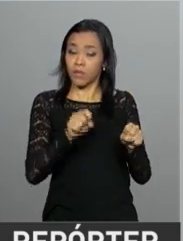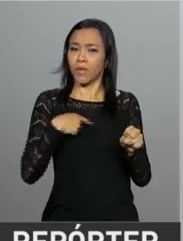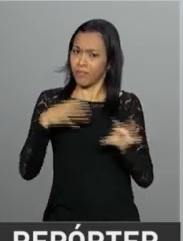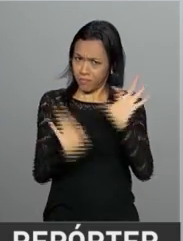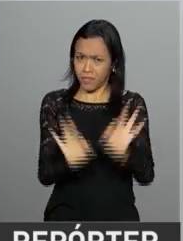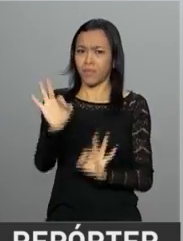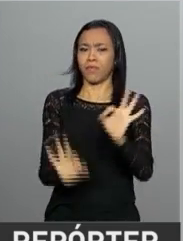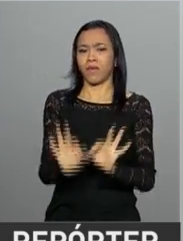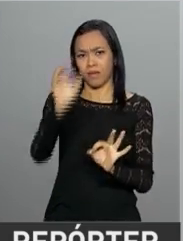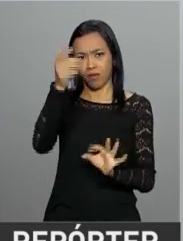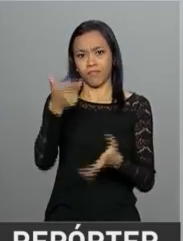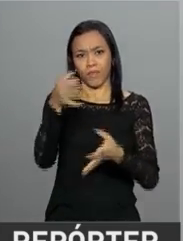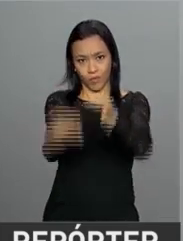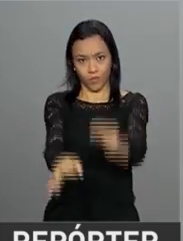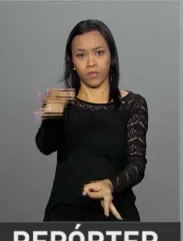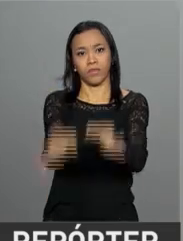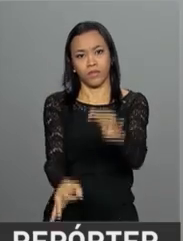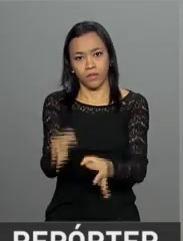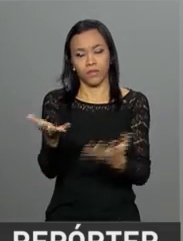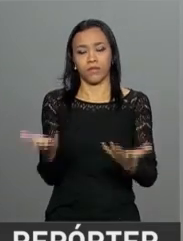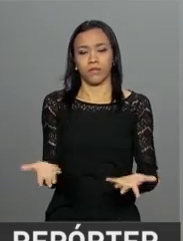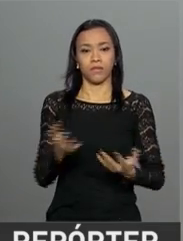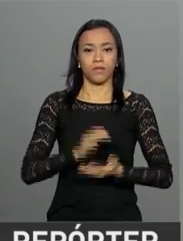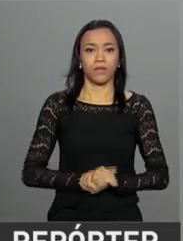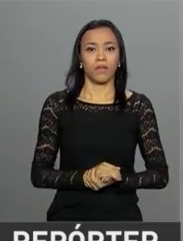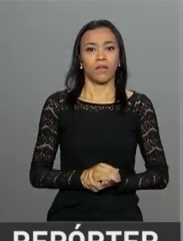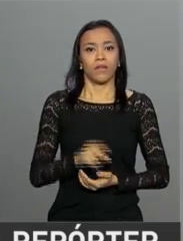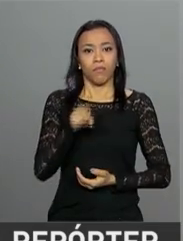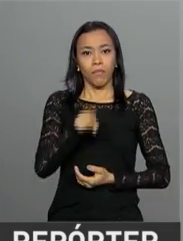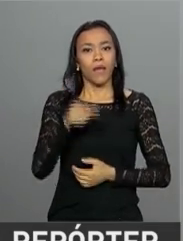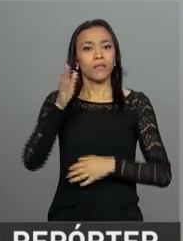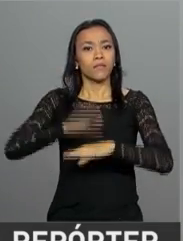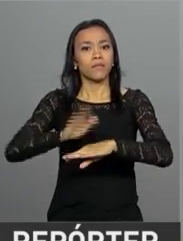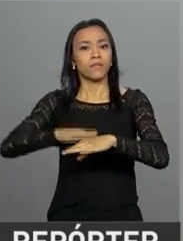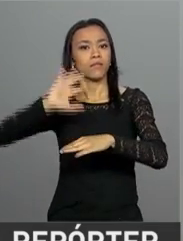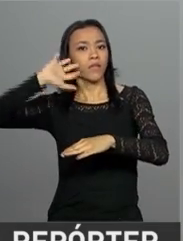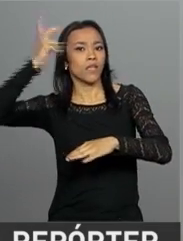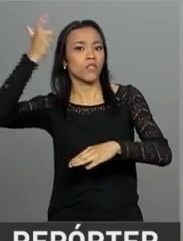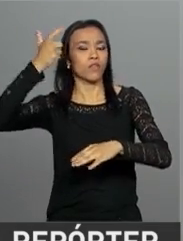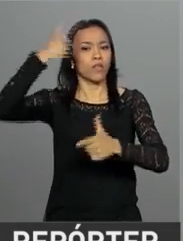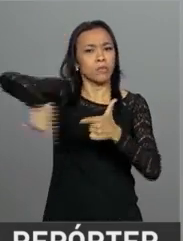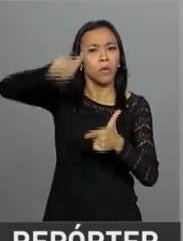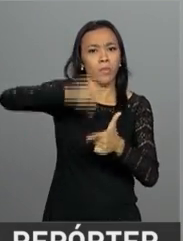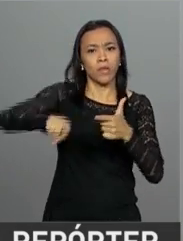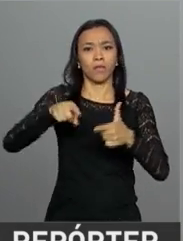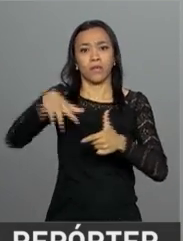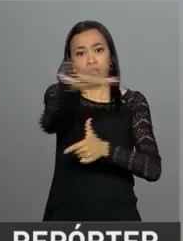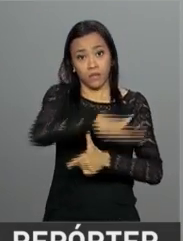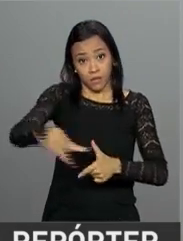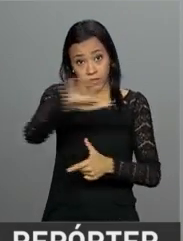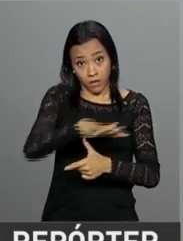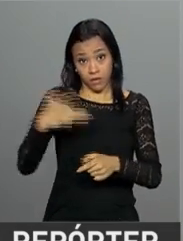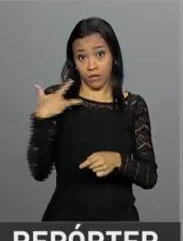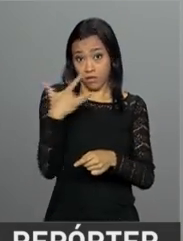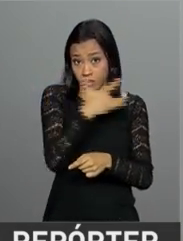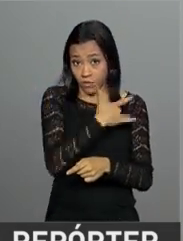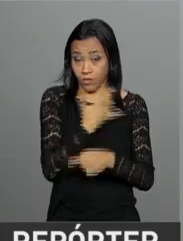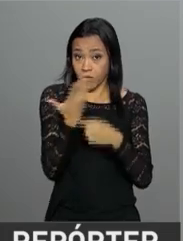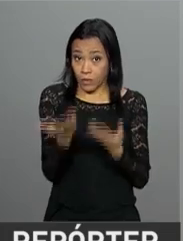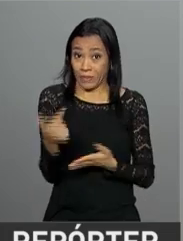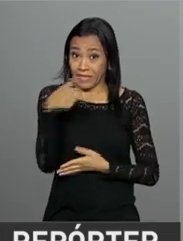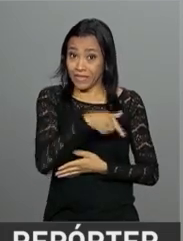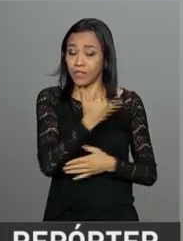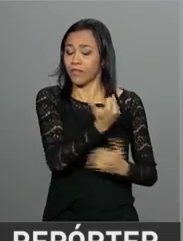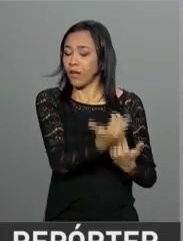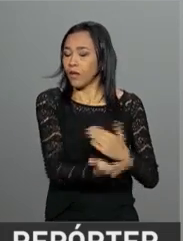preparada, como sempre é, para dar decisões na área de saúde, que é uma área muito técnica, e isso certamente